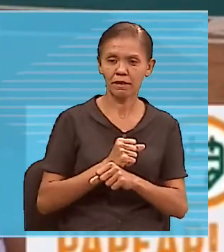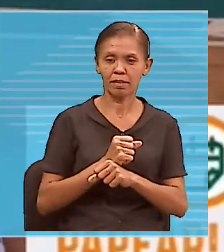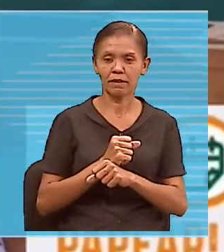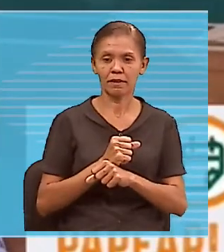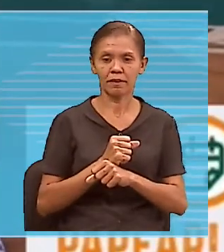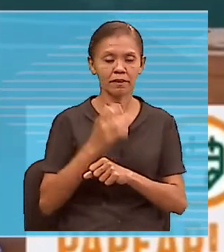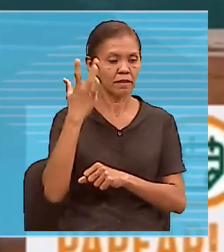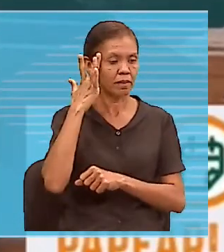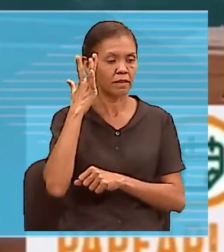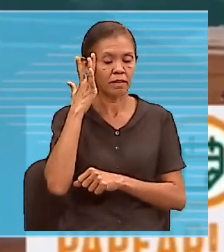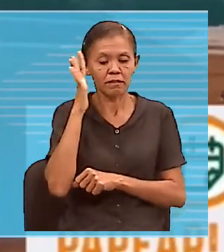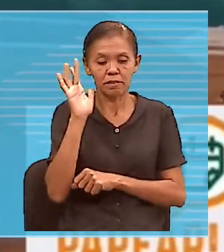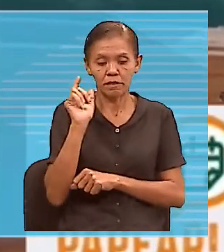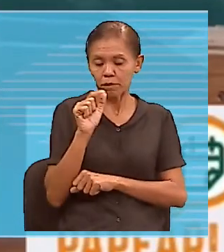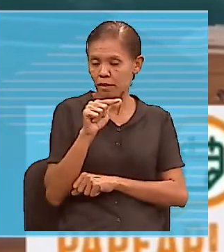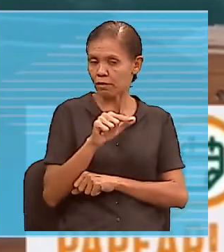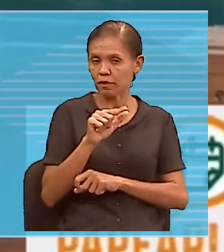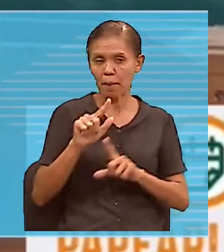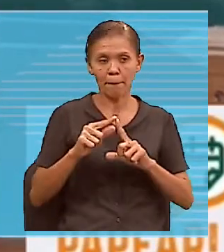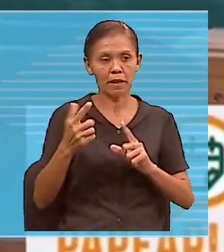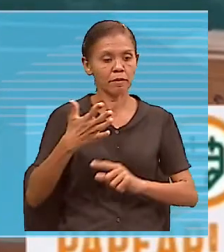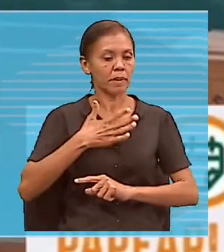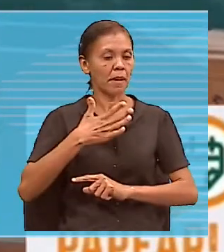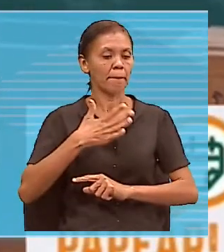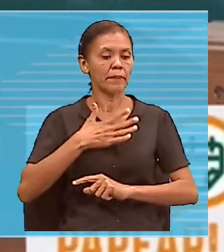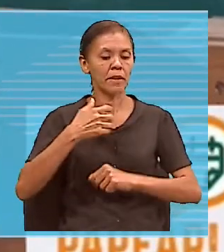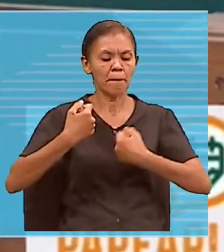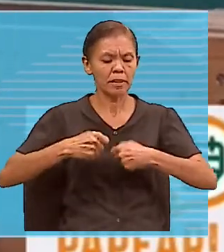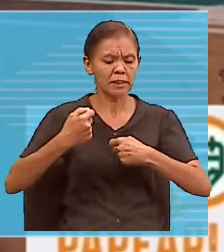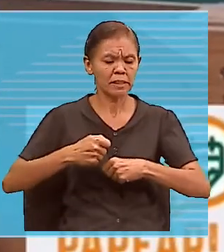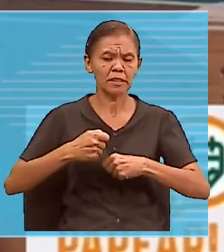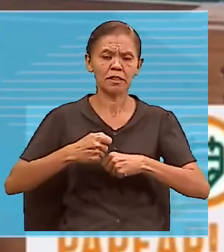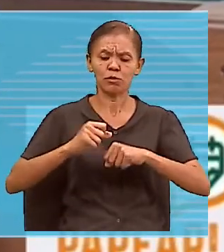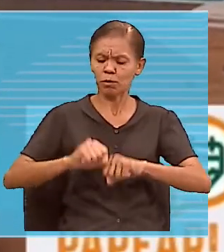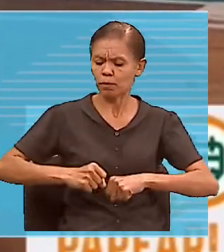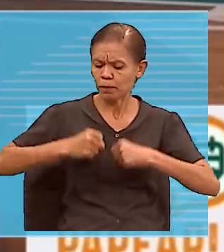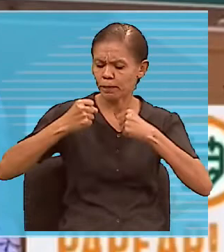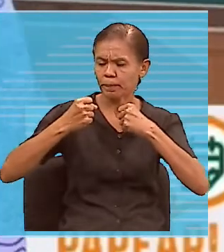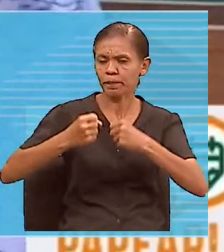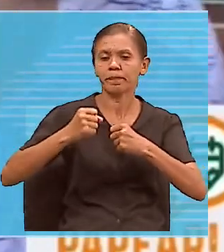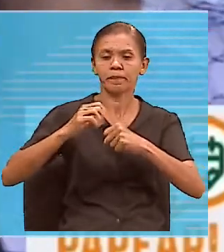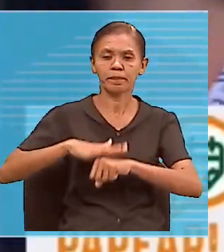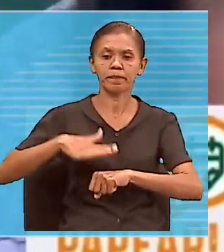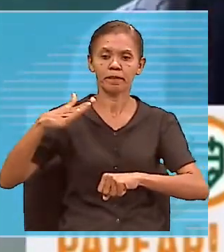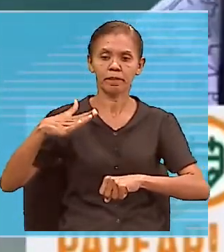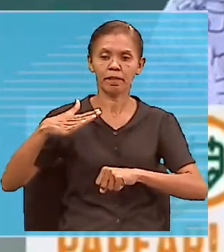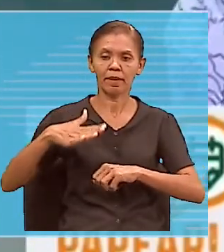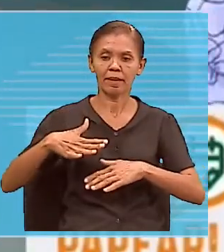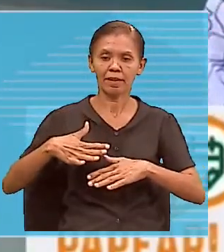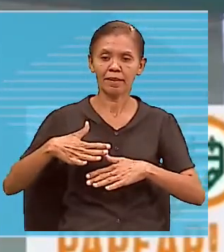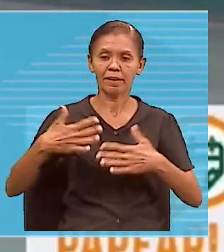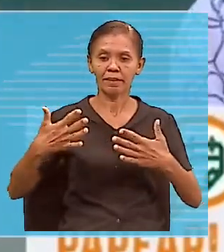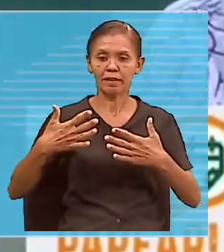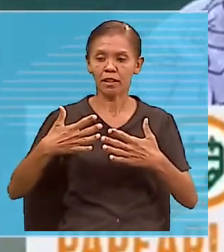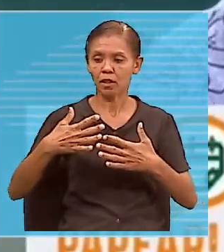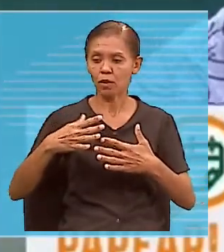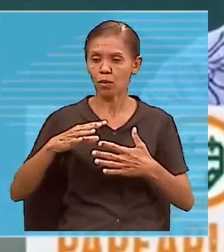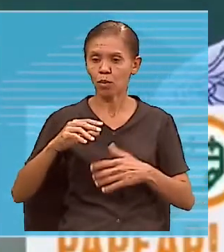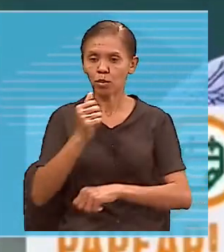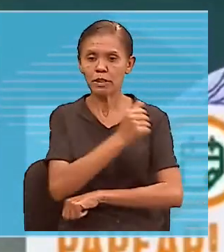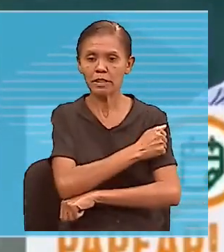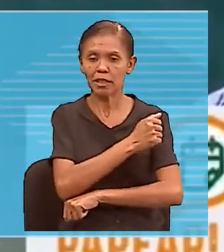houve essa cooperação entre os alunos, para uns em si ajudarem os outros. Pronto, você chegou onde eu queria. Como